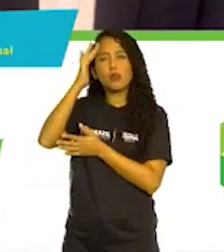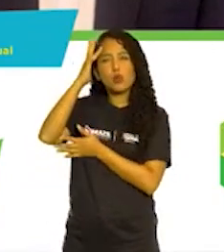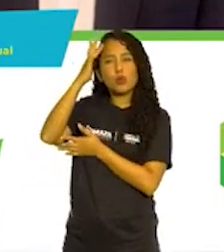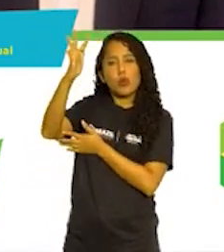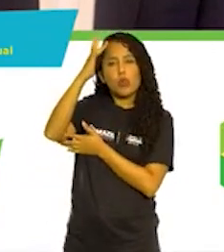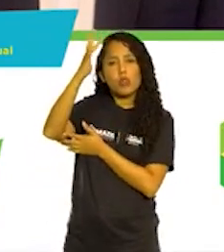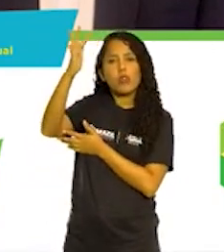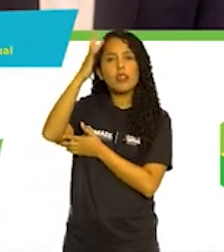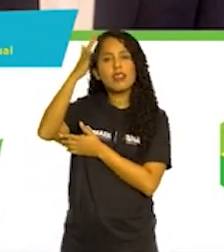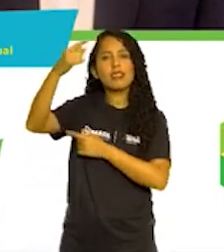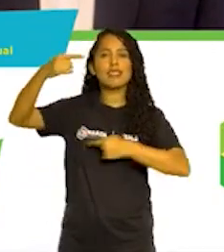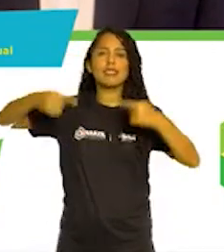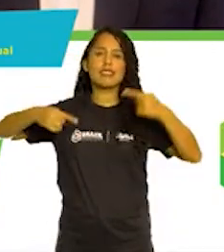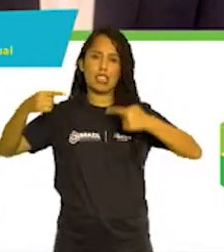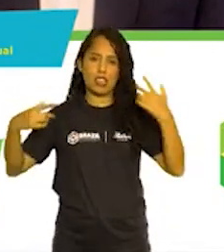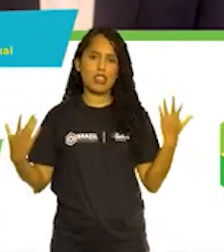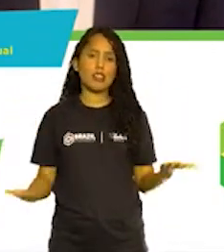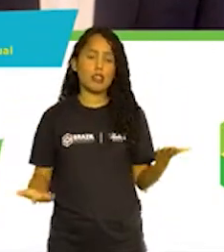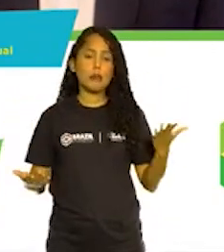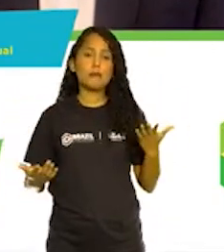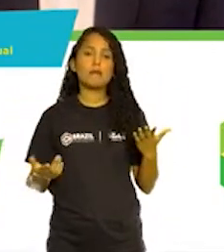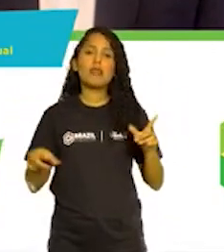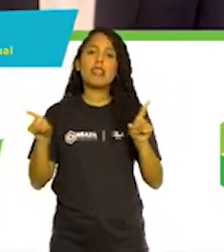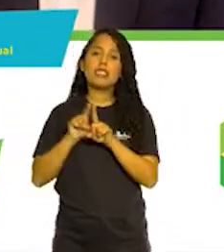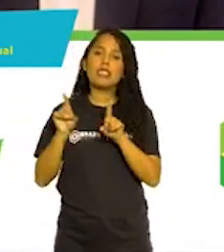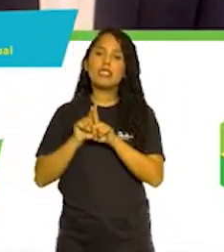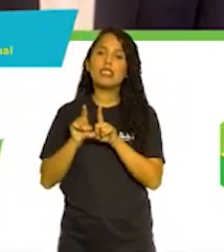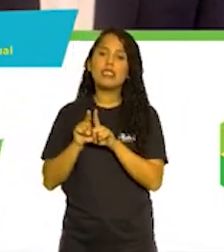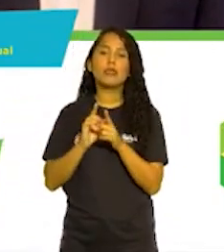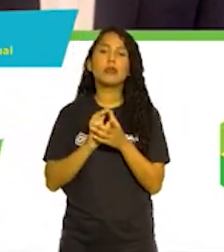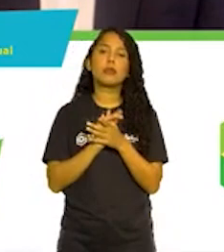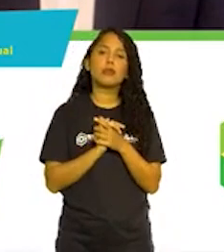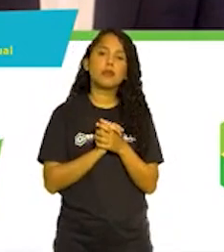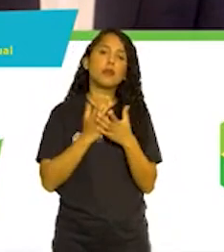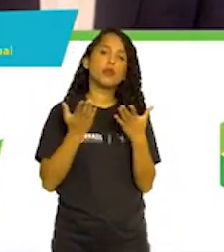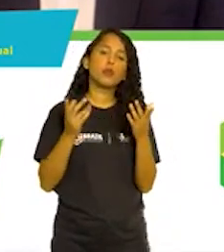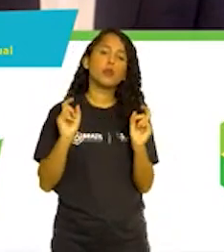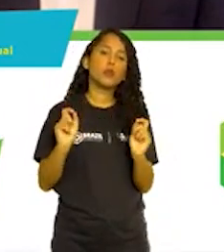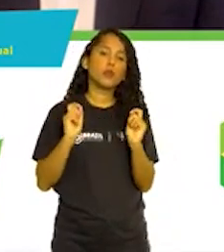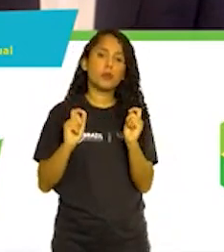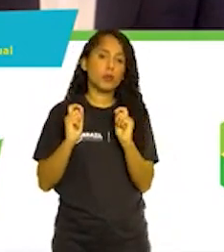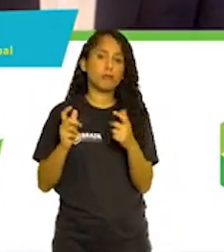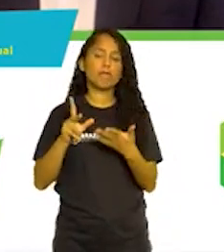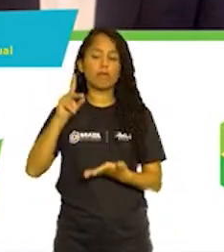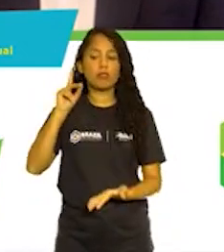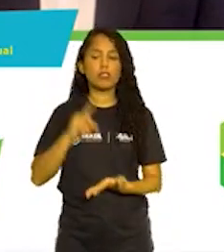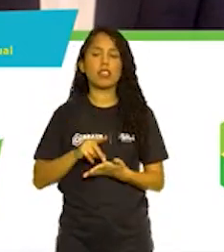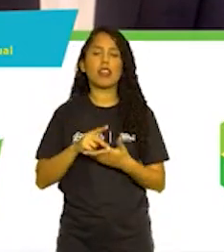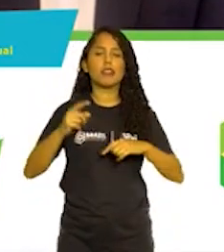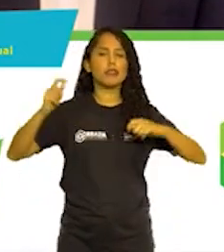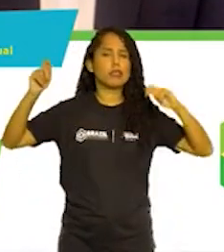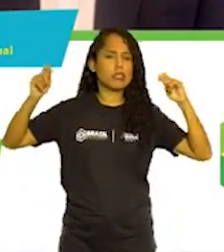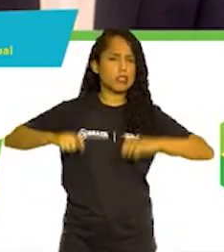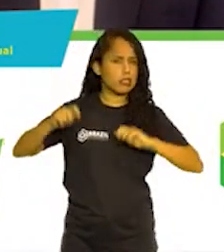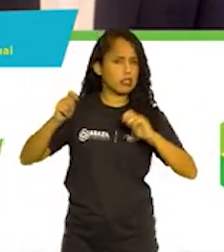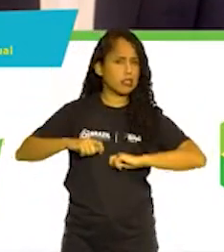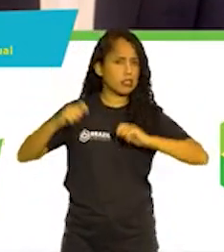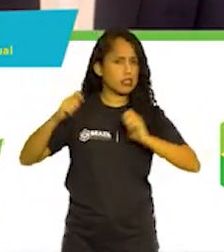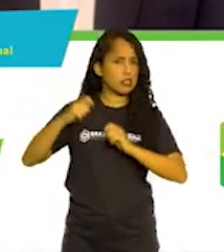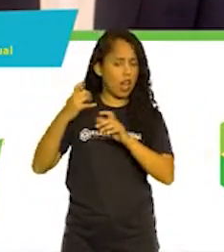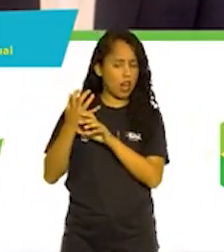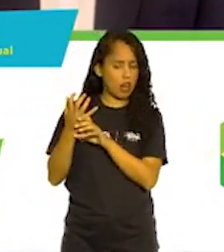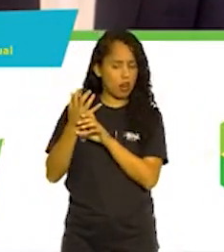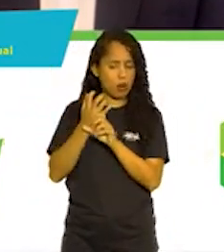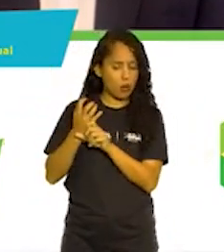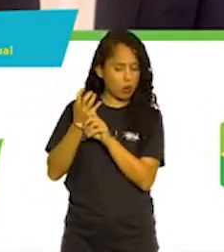da política, da sociedade, da utopia, de que, de fato, fosse possível a gente ter um orçamento